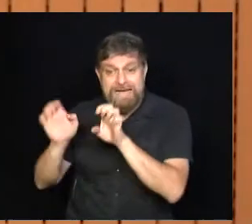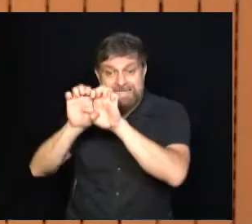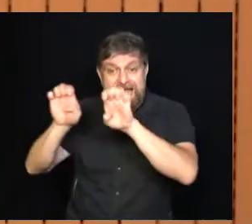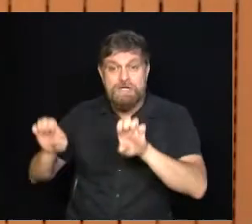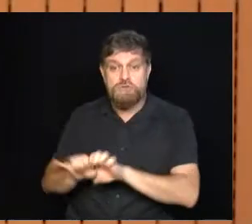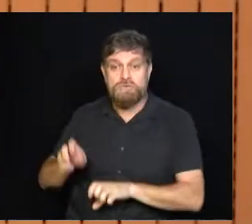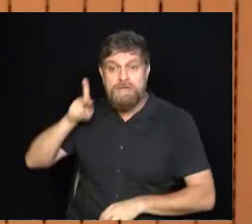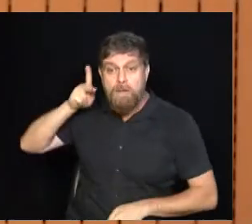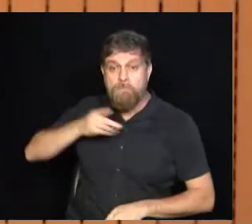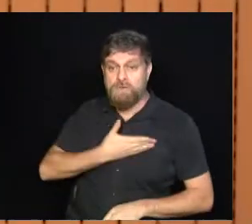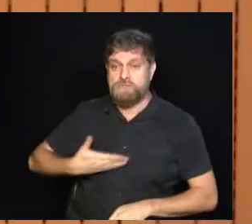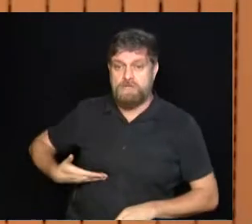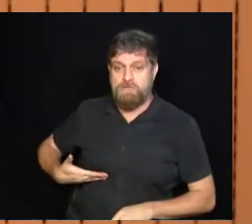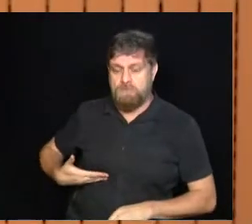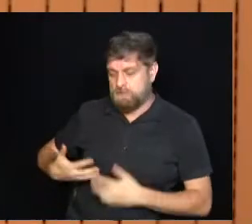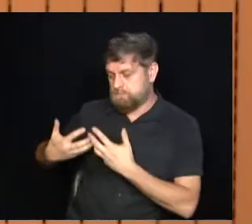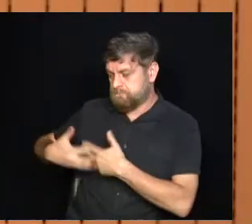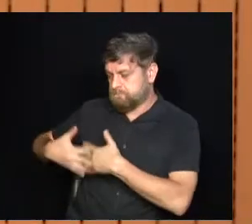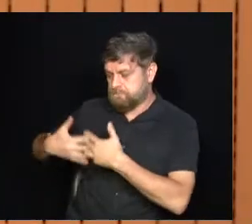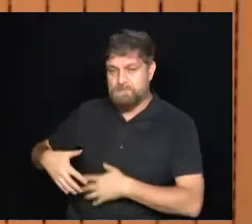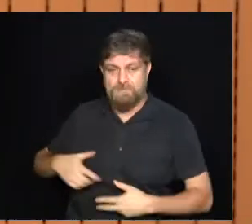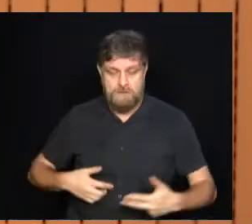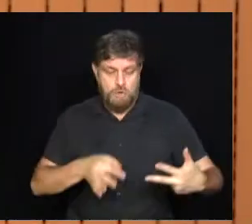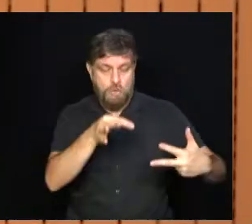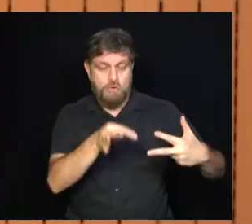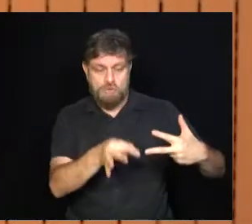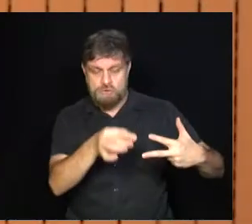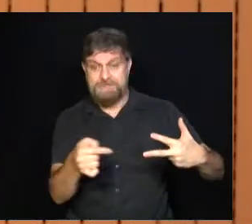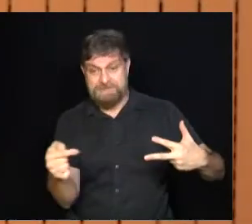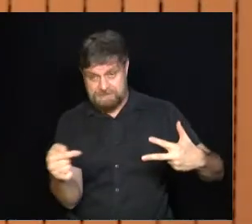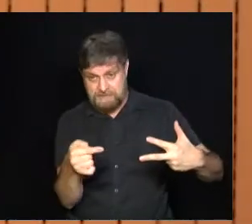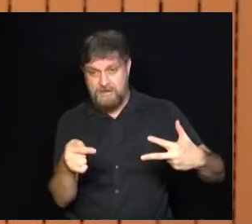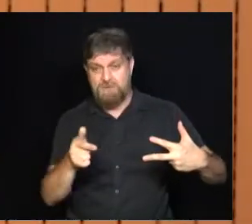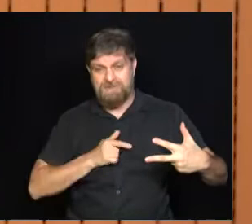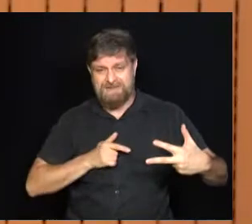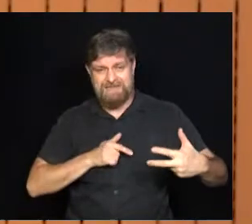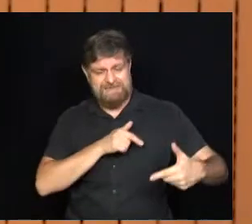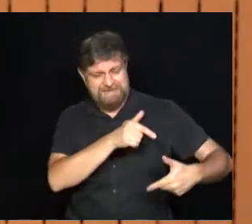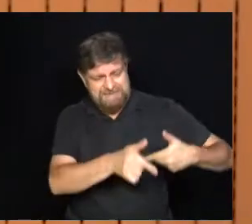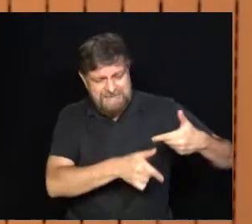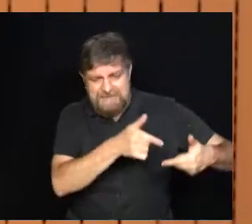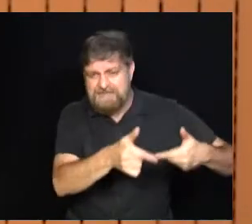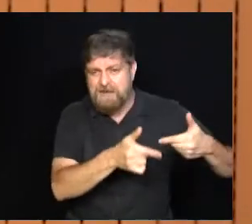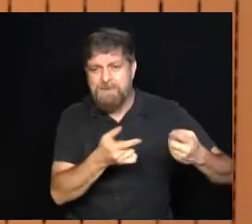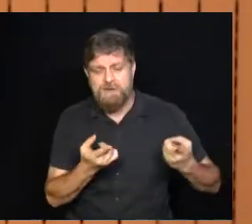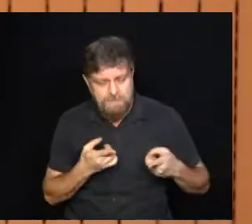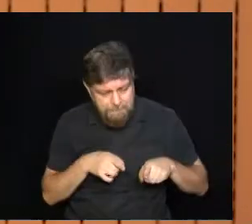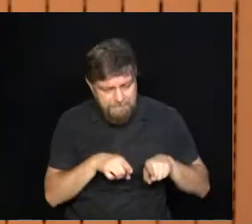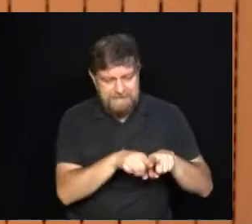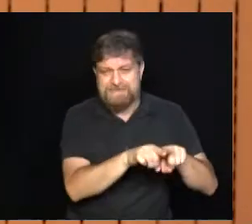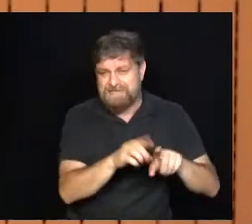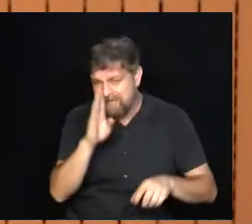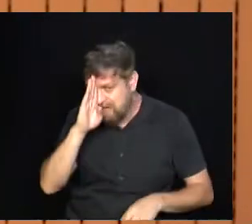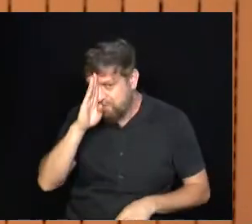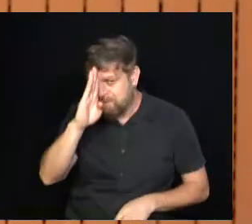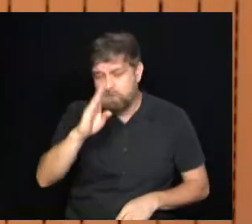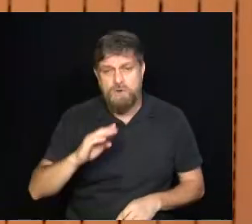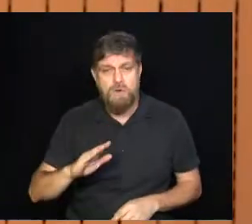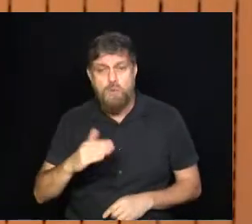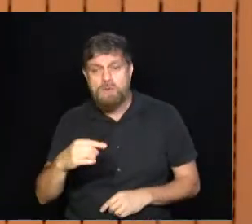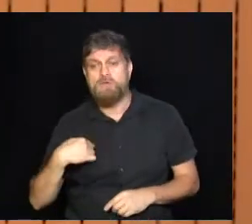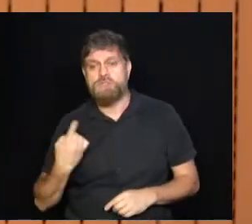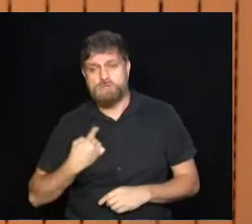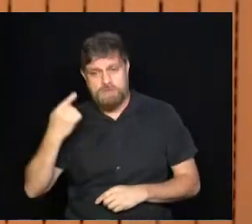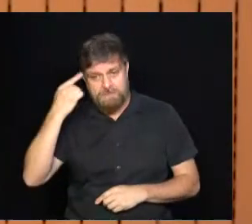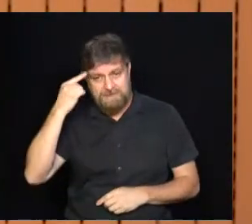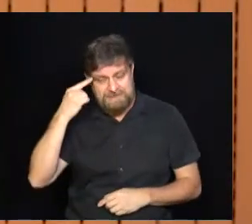política pública. Temos o Judiciário, no qual temos atuado com bastante parceria, principalmente quando a gente fala de